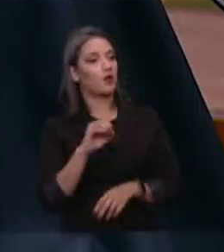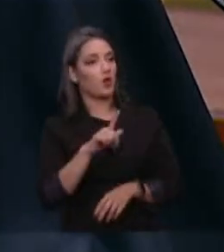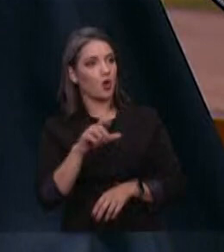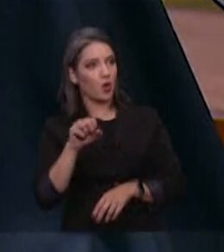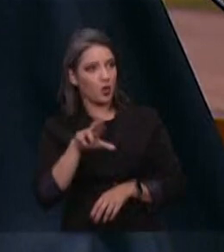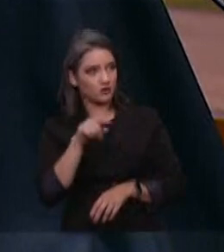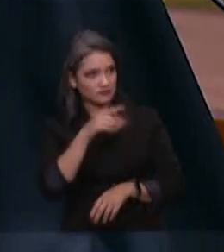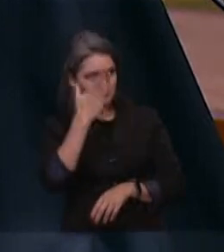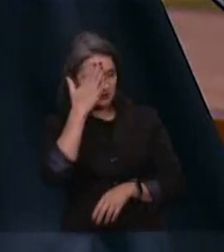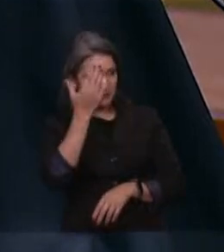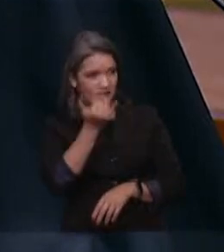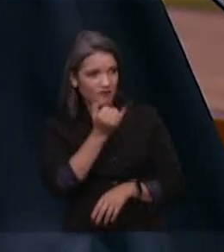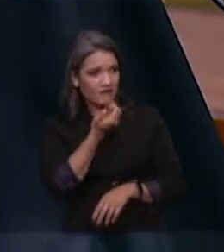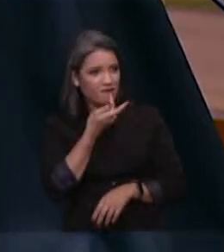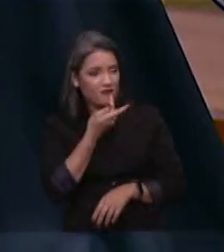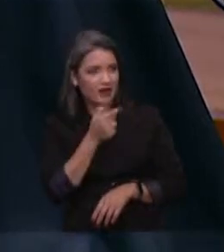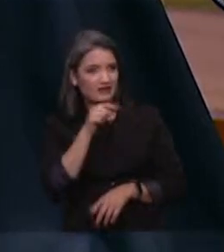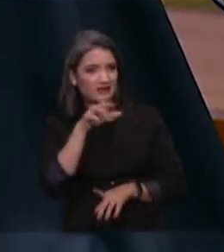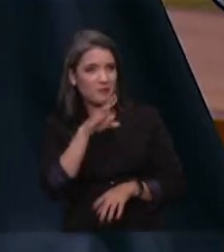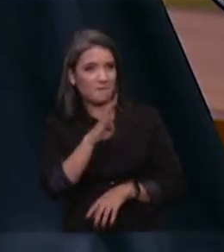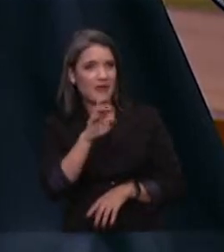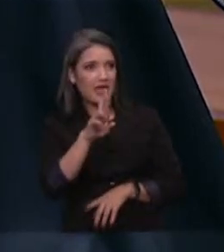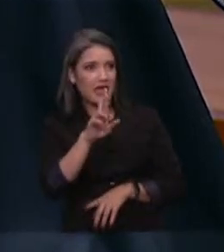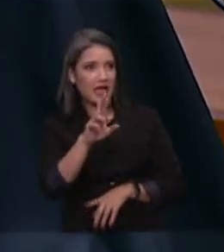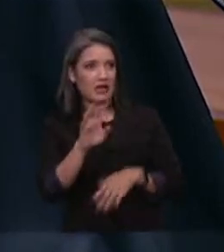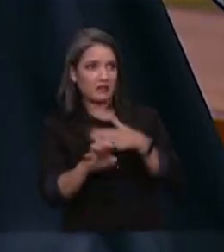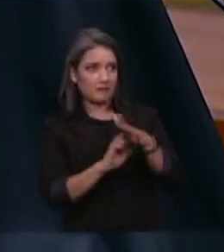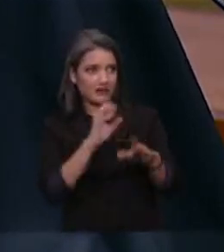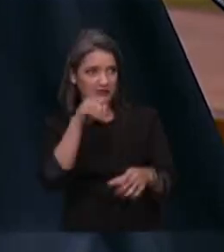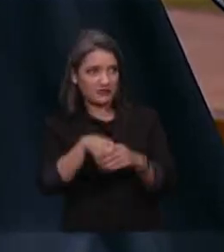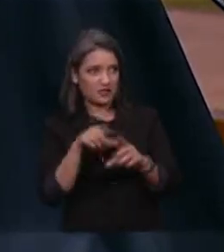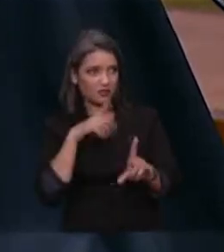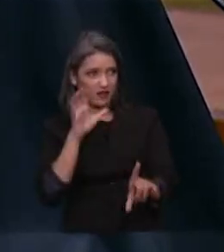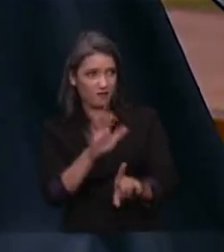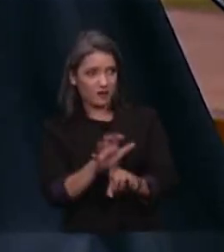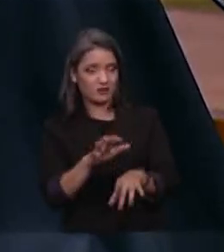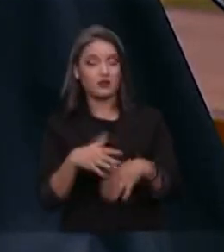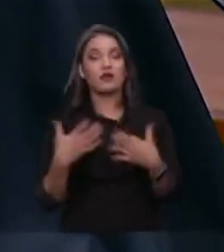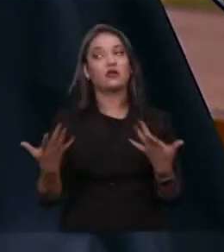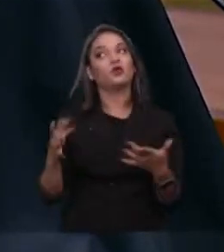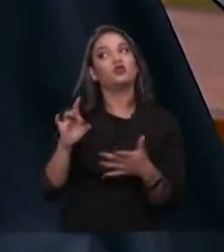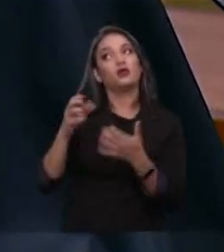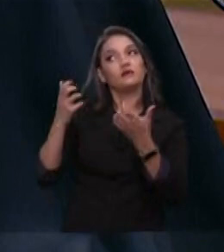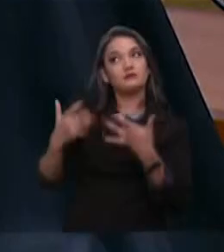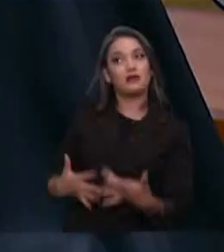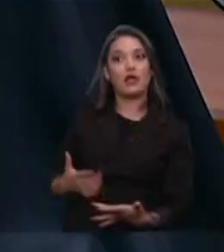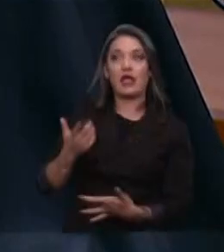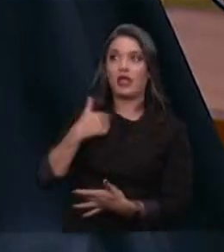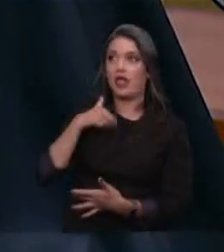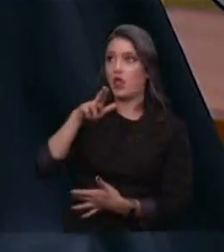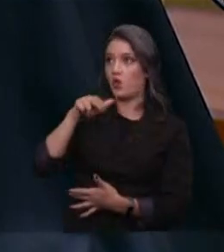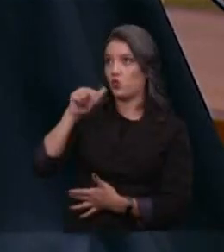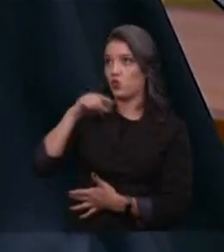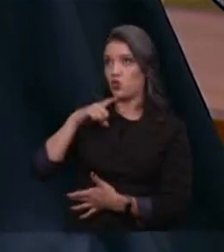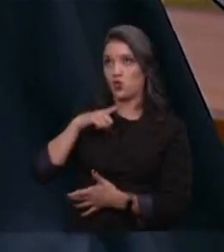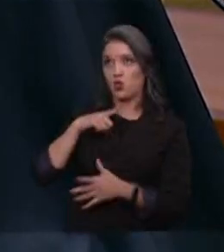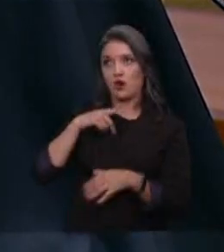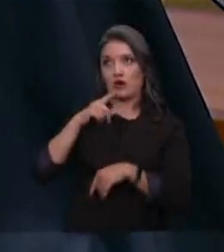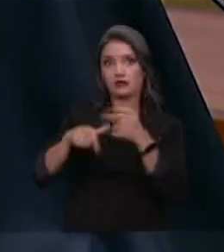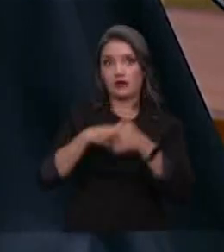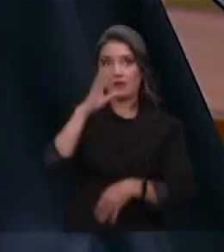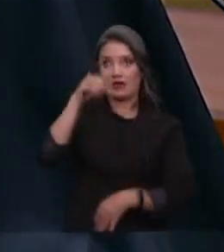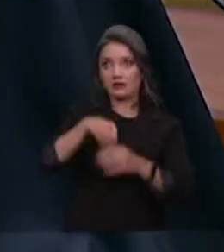senhor sabe dizer se ele exercia alguma influência na BR Distribuidora? Paulo Roberto. Só para clarificar, eu nunca fui empregado da